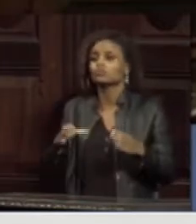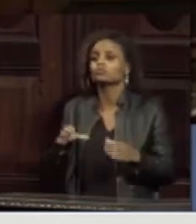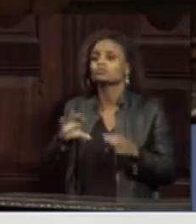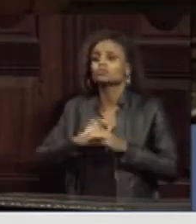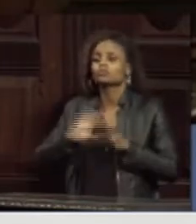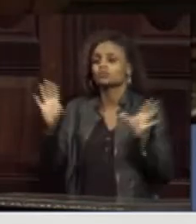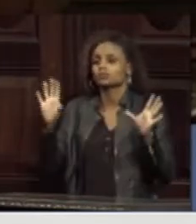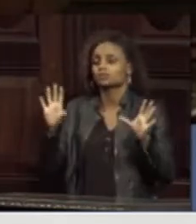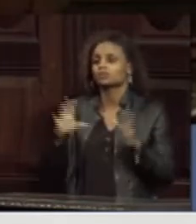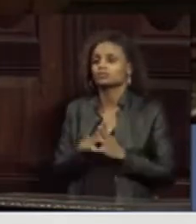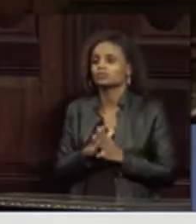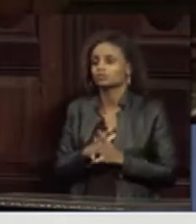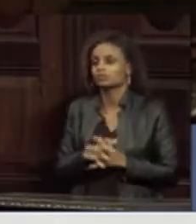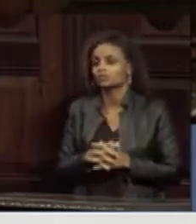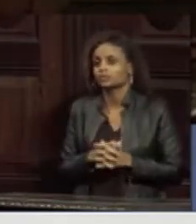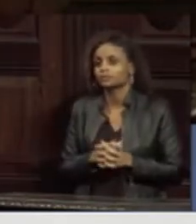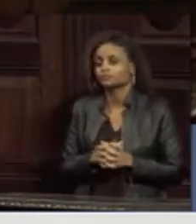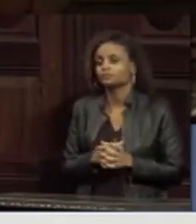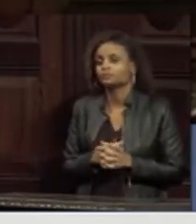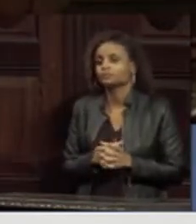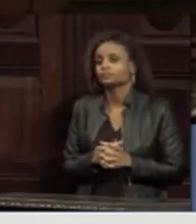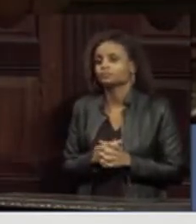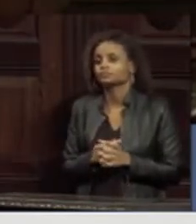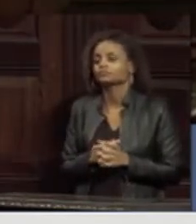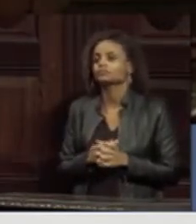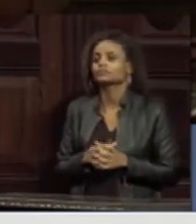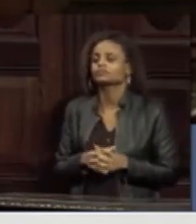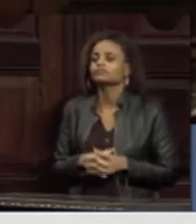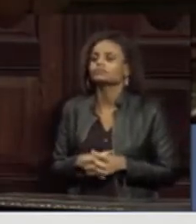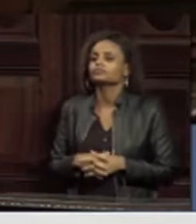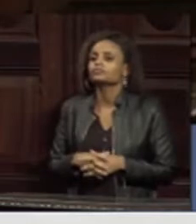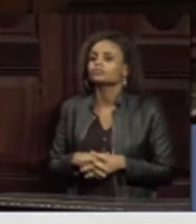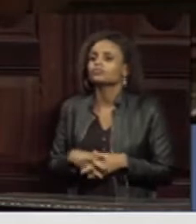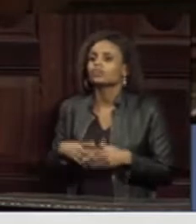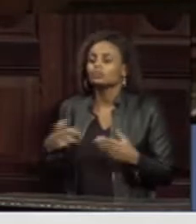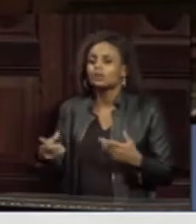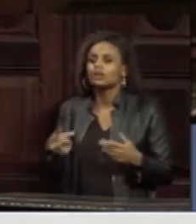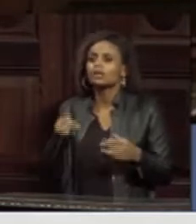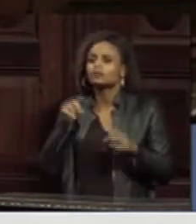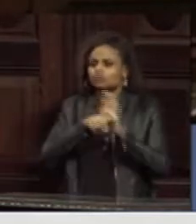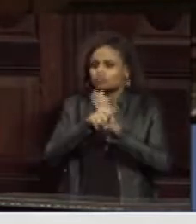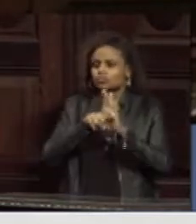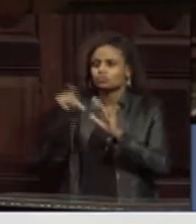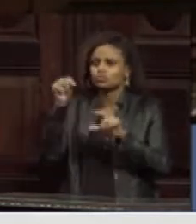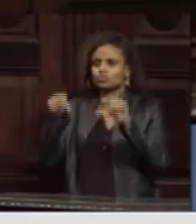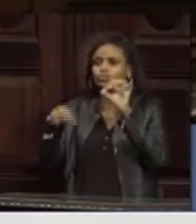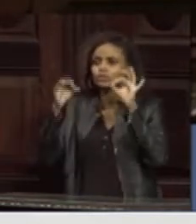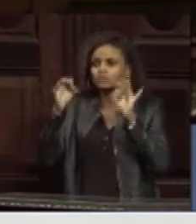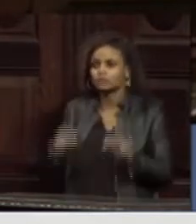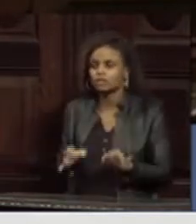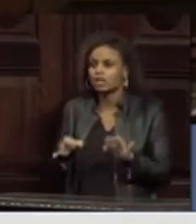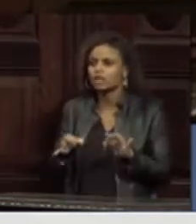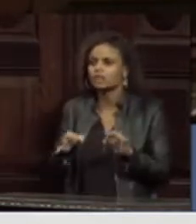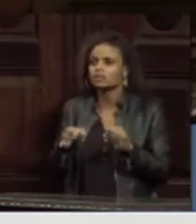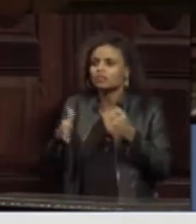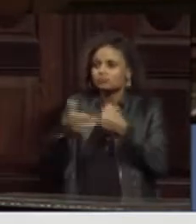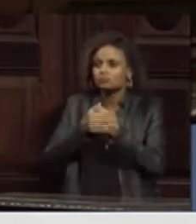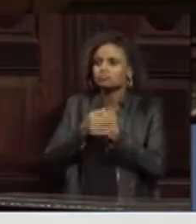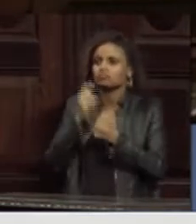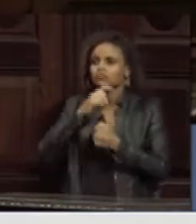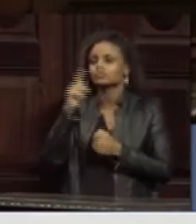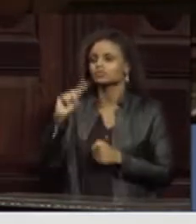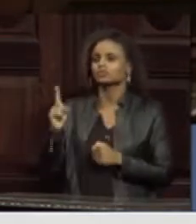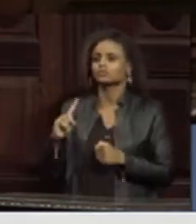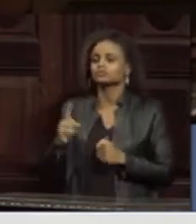transitórios, para ter algum critério seletivo de qualidade, de honradez.